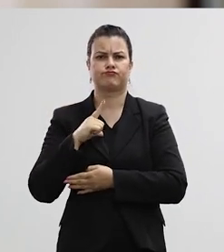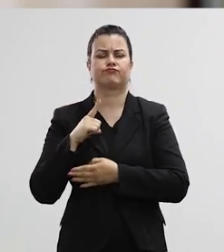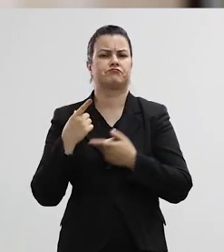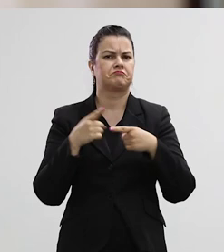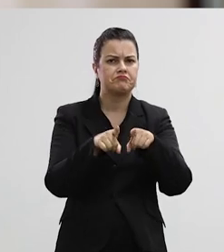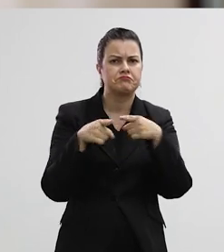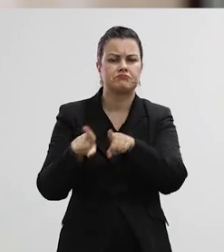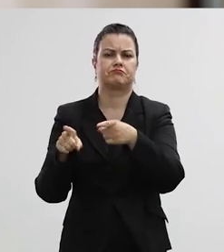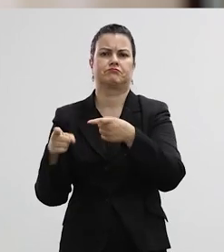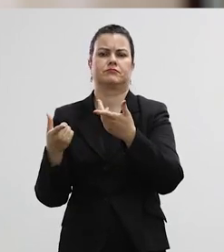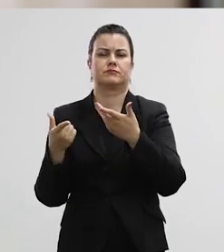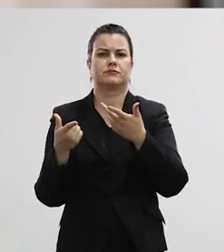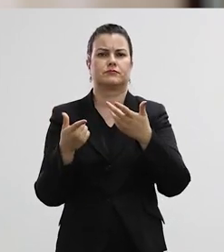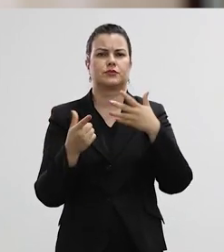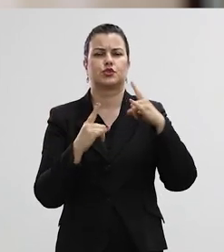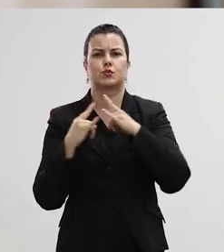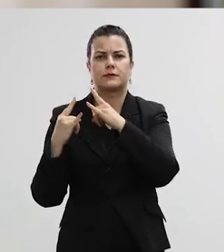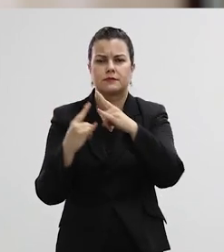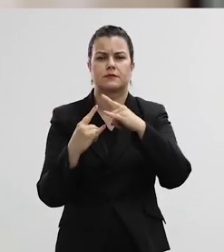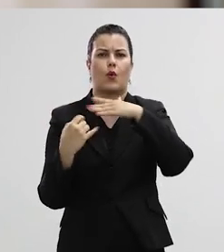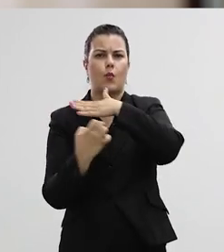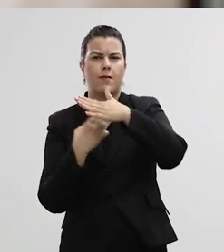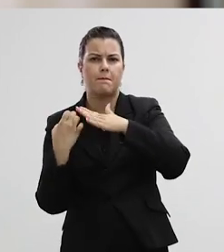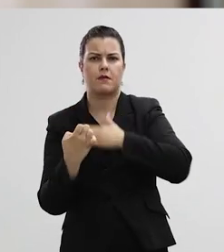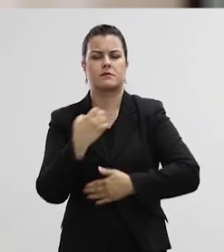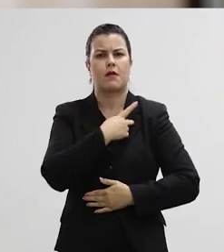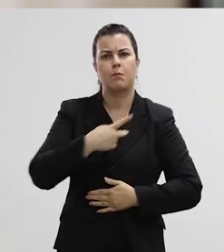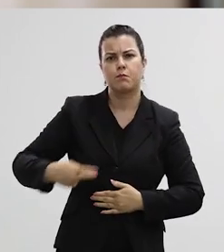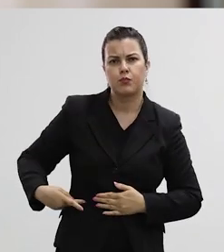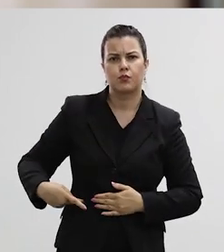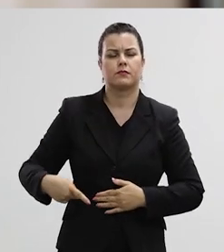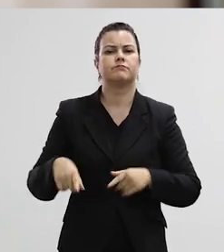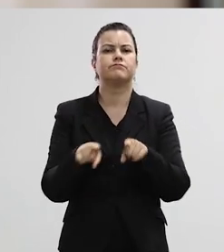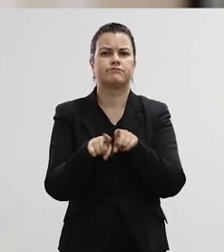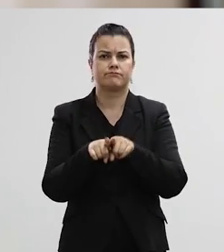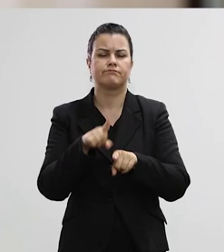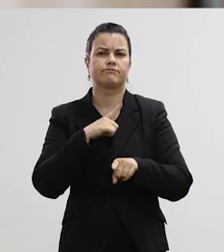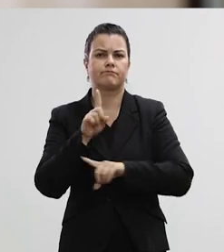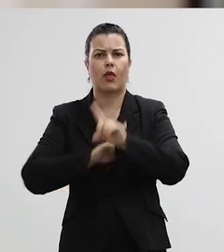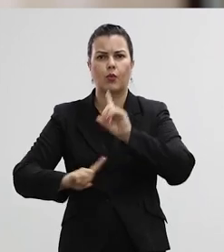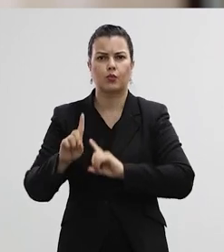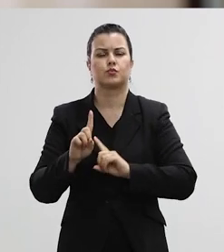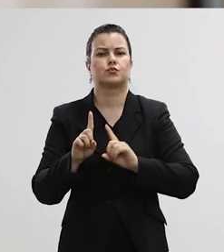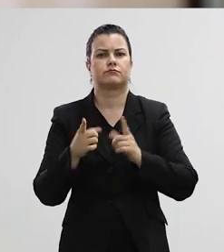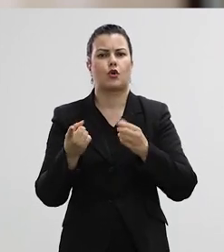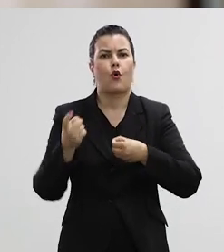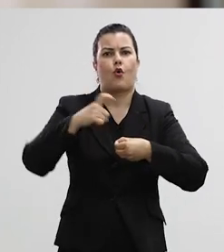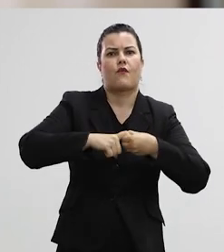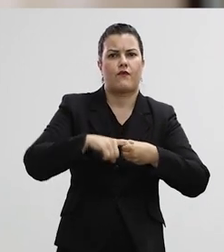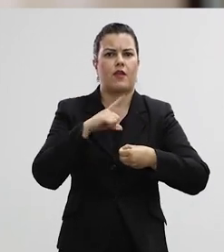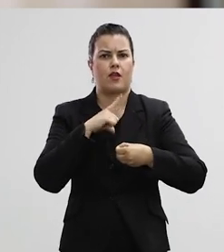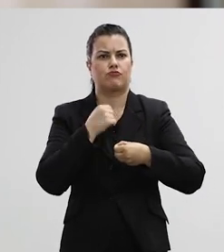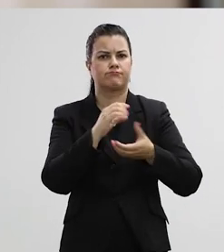autônomos demais órgãos no estado às autarquias e as empresas públicas bem como aquelas destinadas a receber